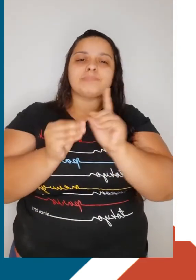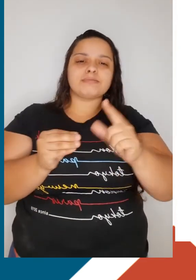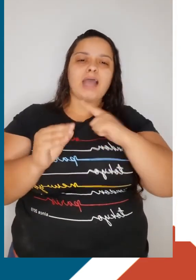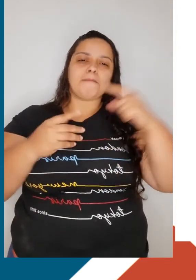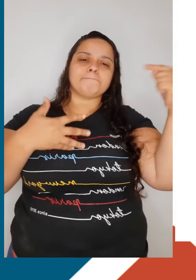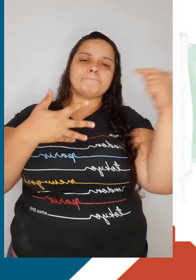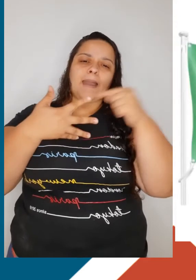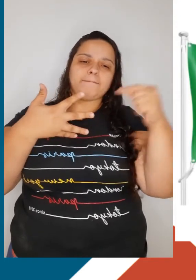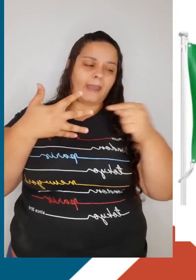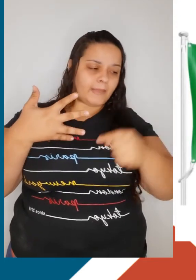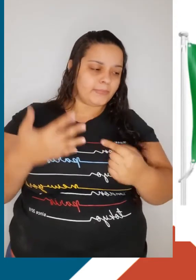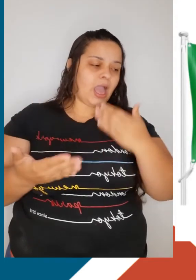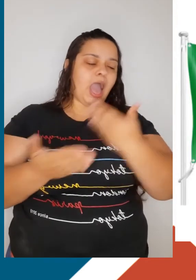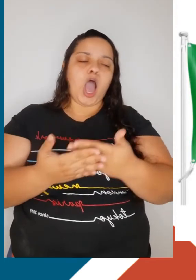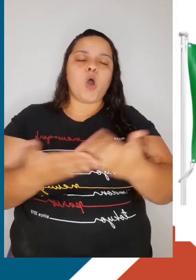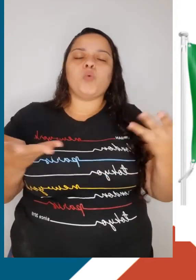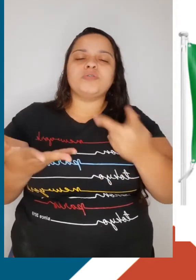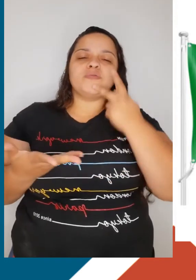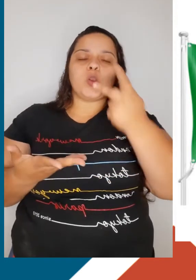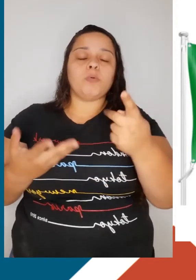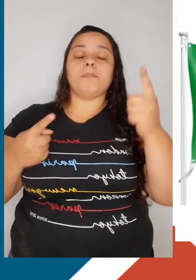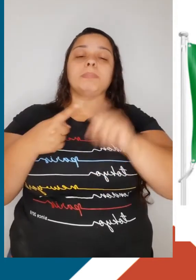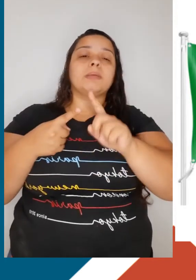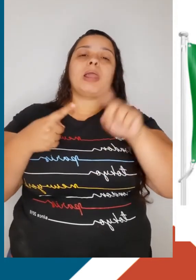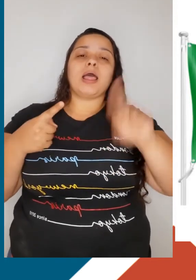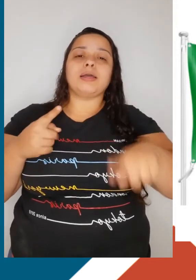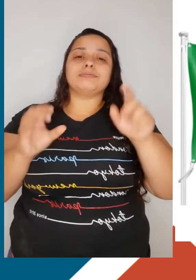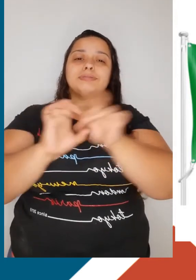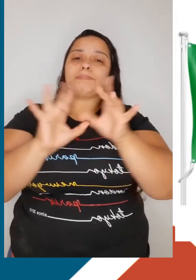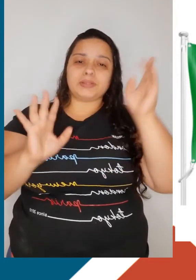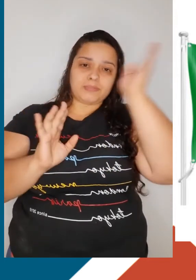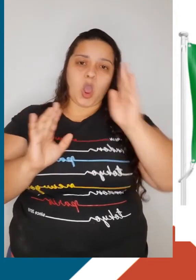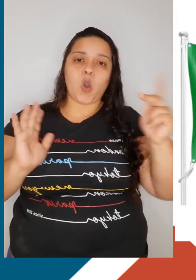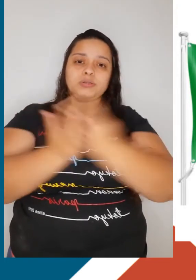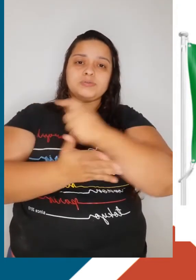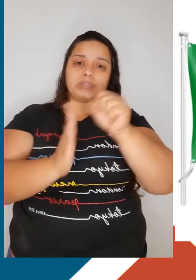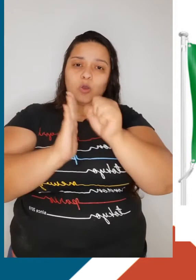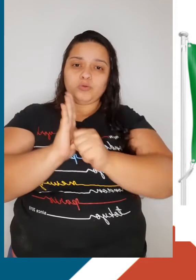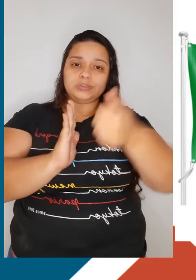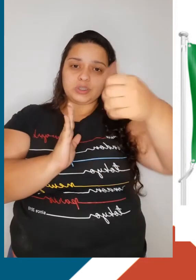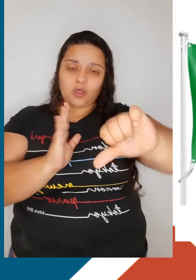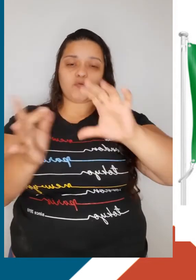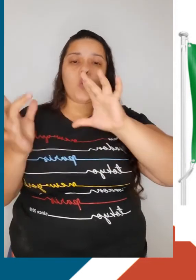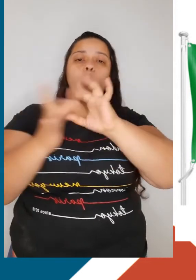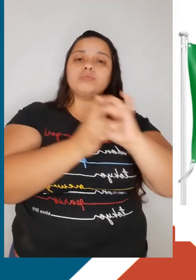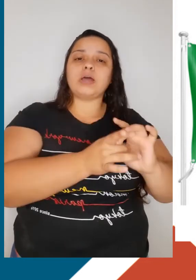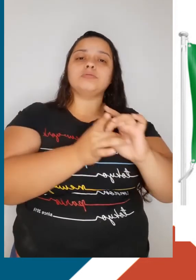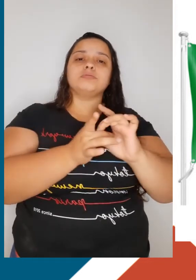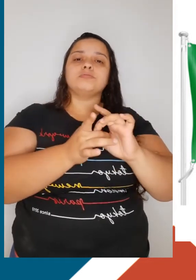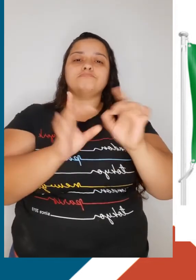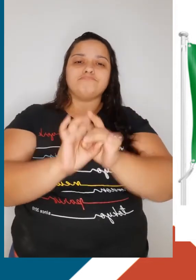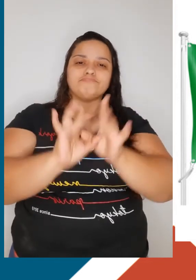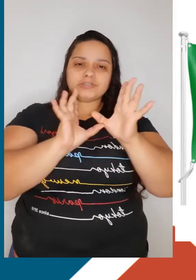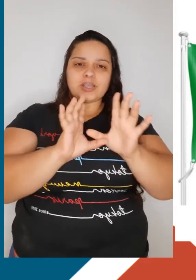então em alguns tópicos, os assuntos que nós trabalhamos na aula de hoje. Primeiro, que a independência do Brasil ocorreu no século XIX num contexto